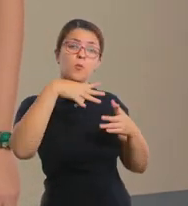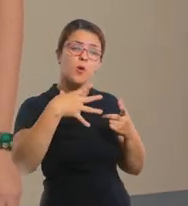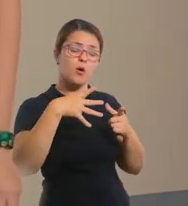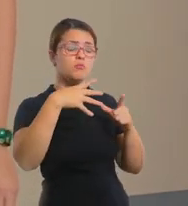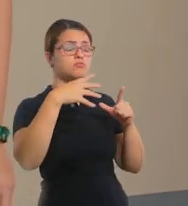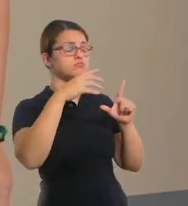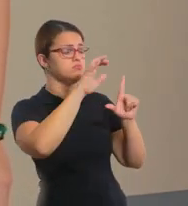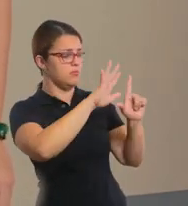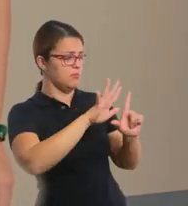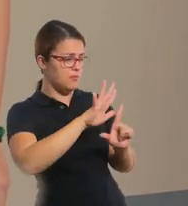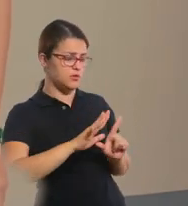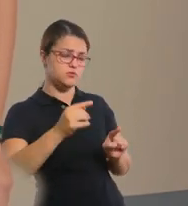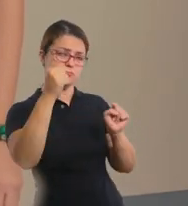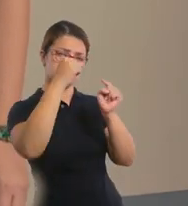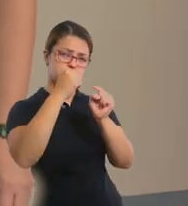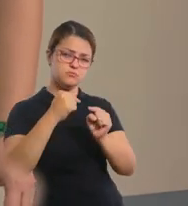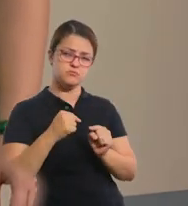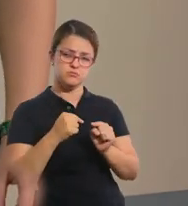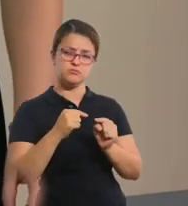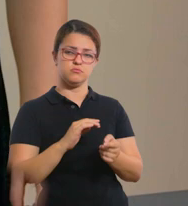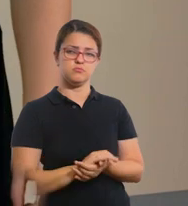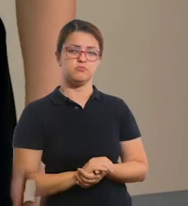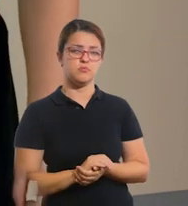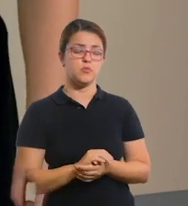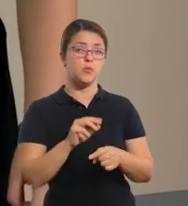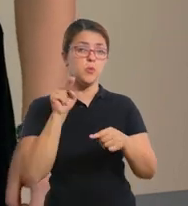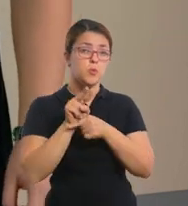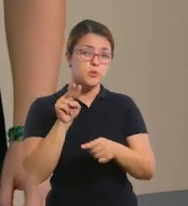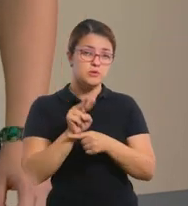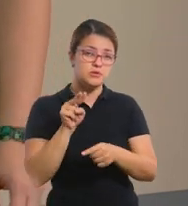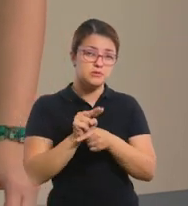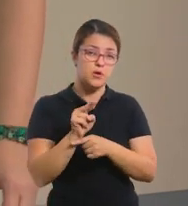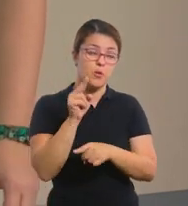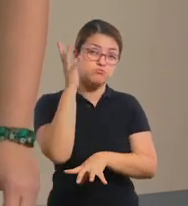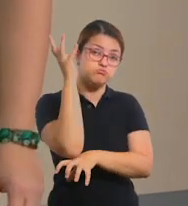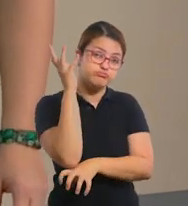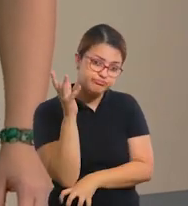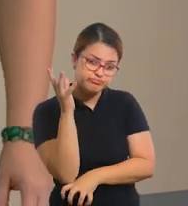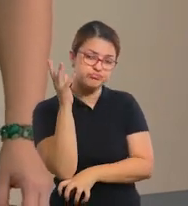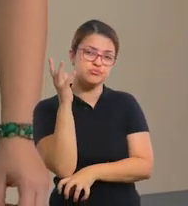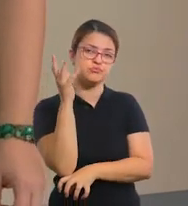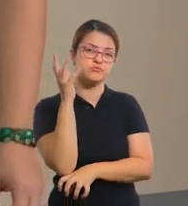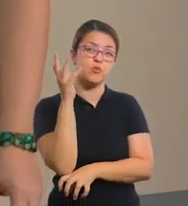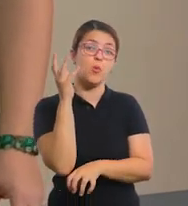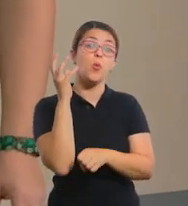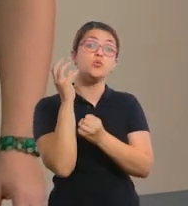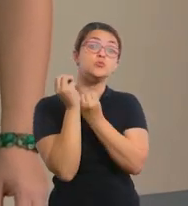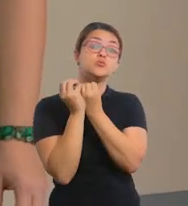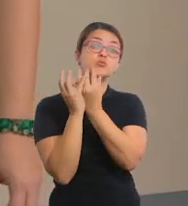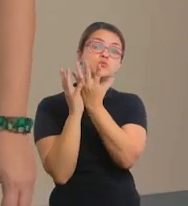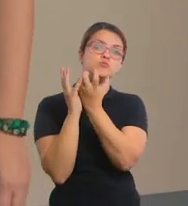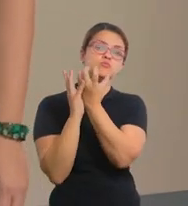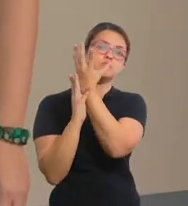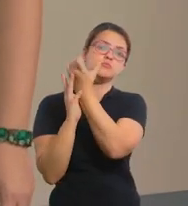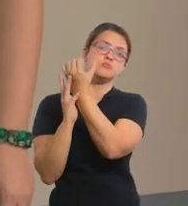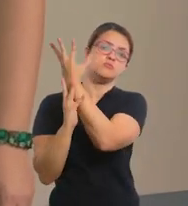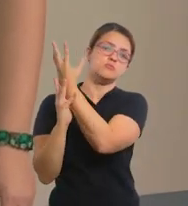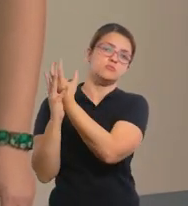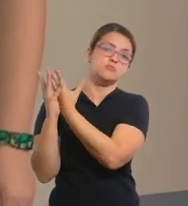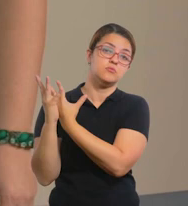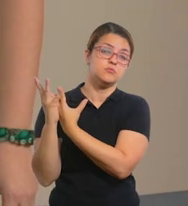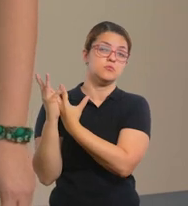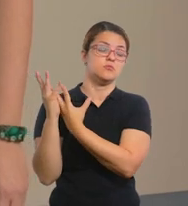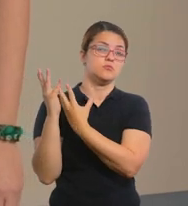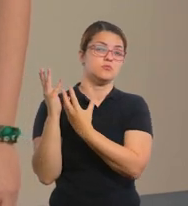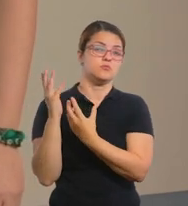ela deve ser ligado à qual dessas imagens ea proteção a fixação a reprodução ea